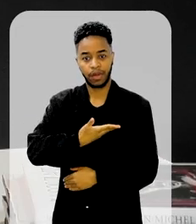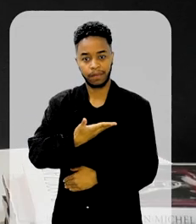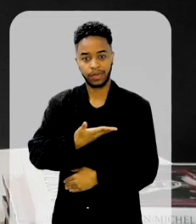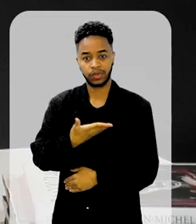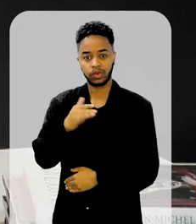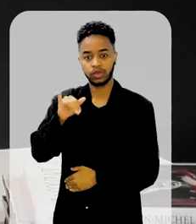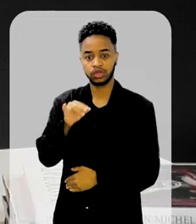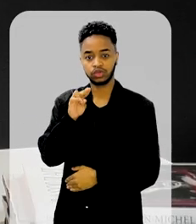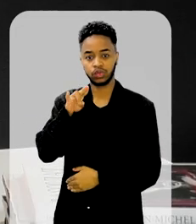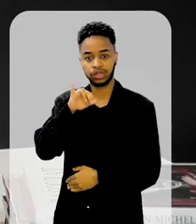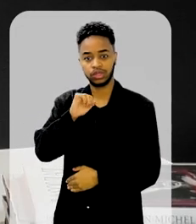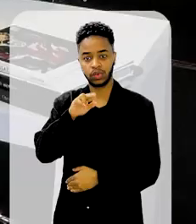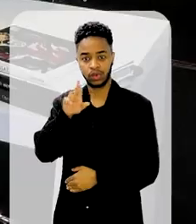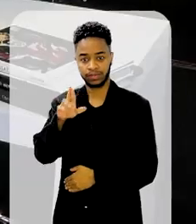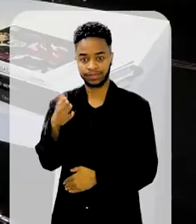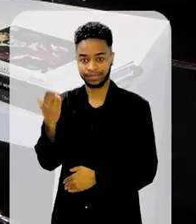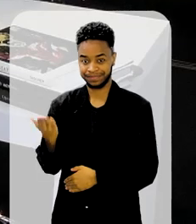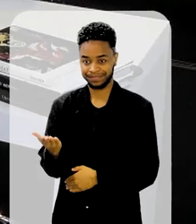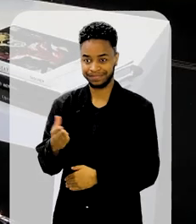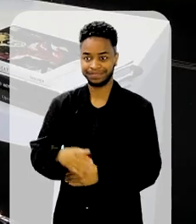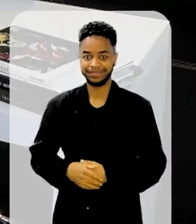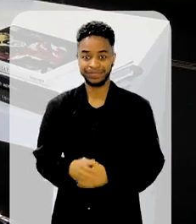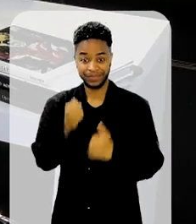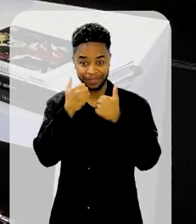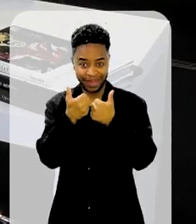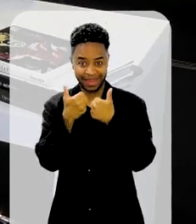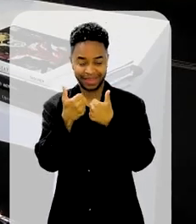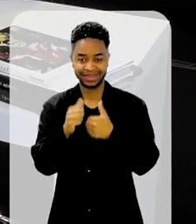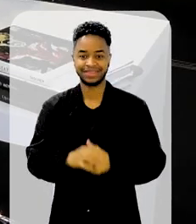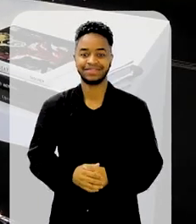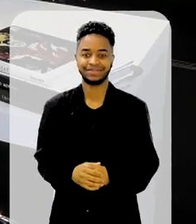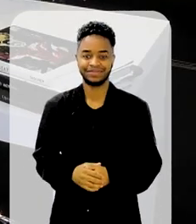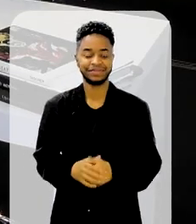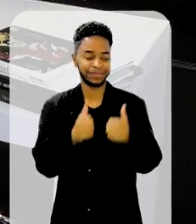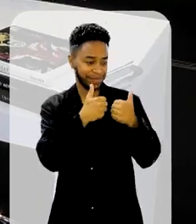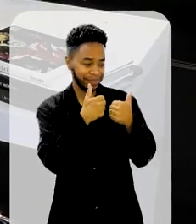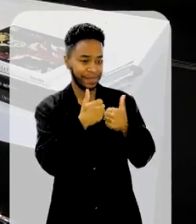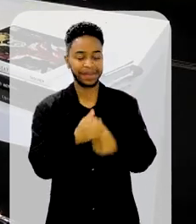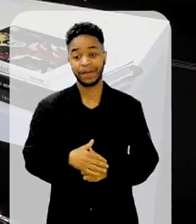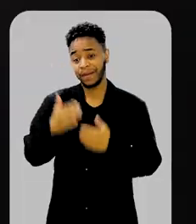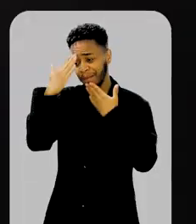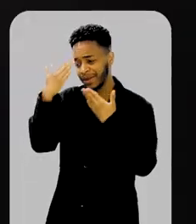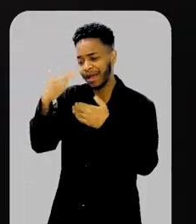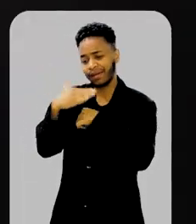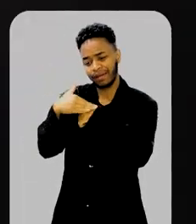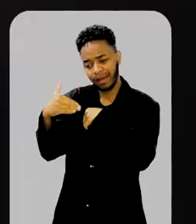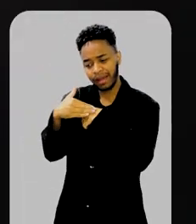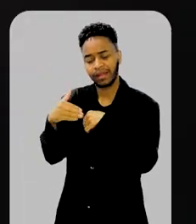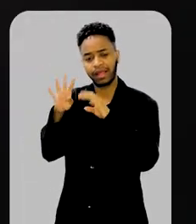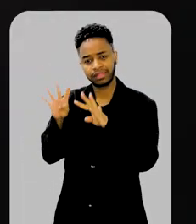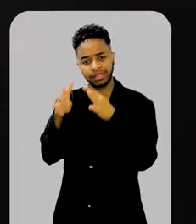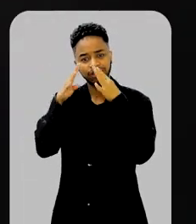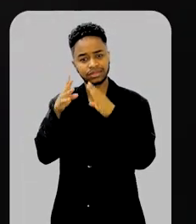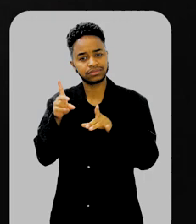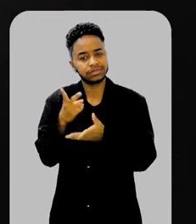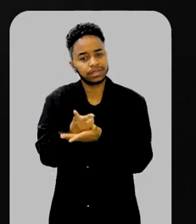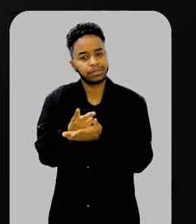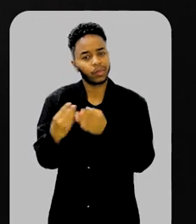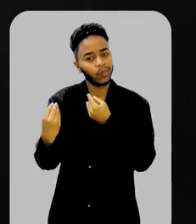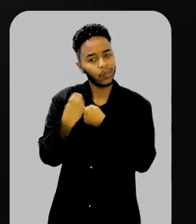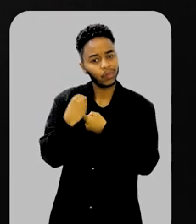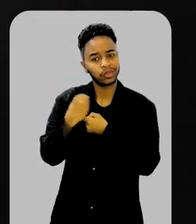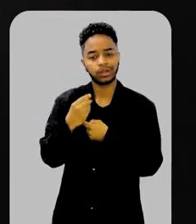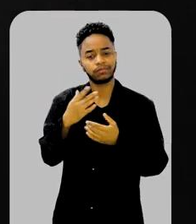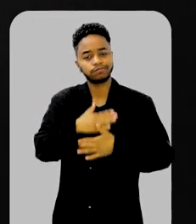amigo Júnior Chau Júnior tudo bem querido tudo bem Mauro Obrigado pelo seu carinho pela sua atenção Seu Zelo de sempre é um